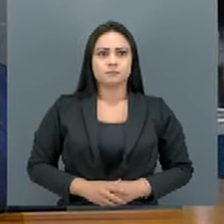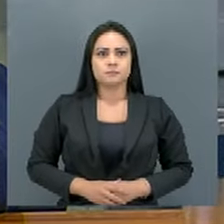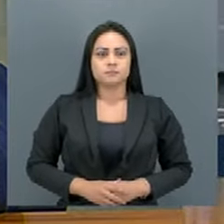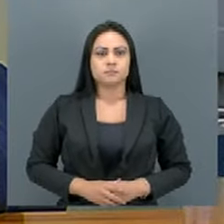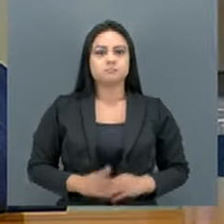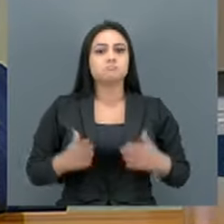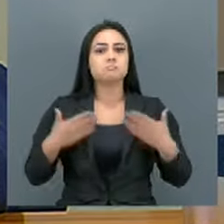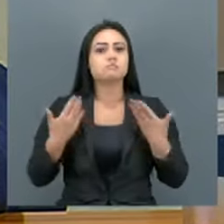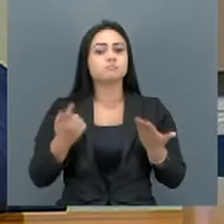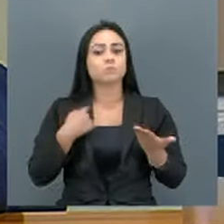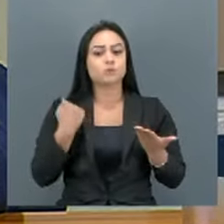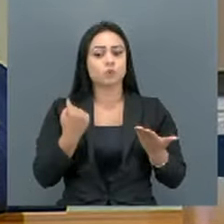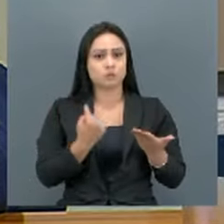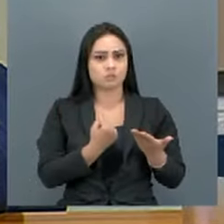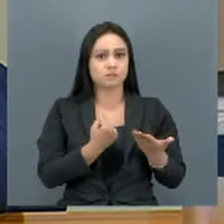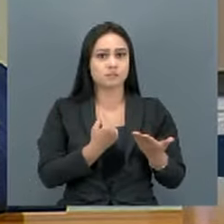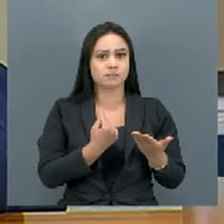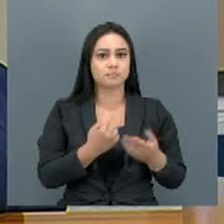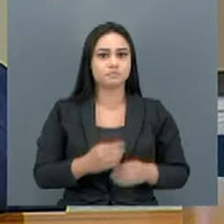Então, a gente